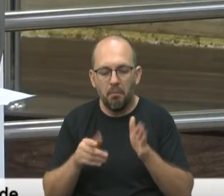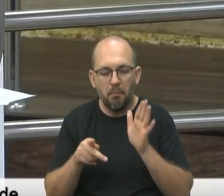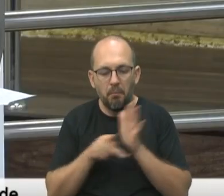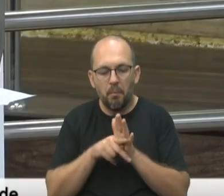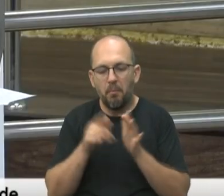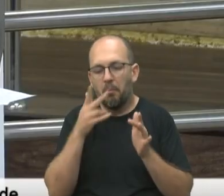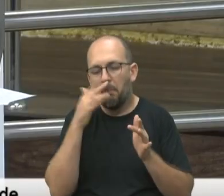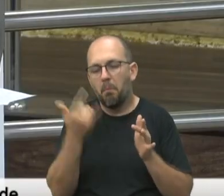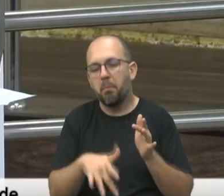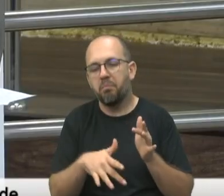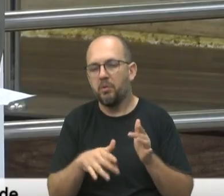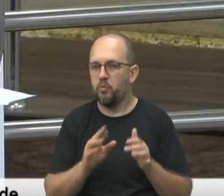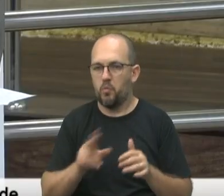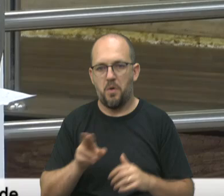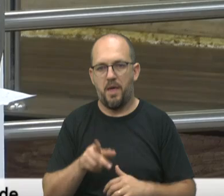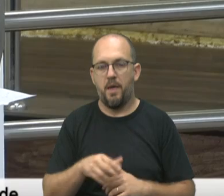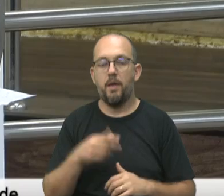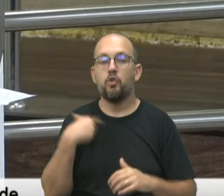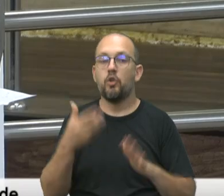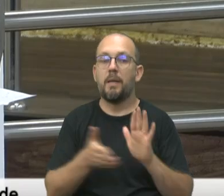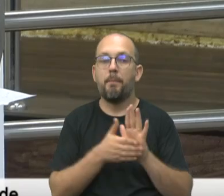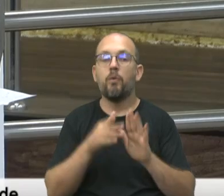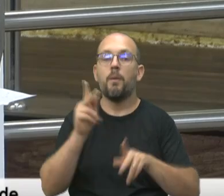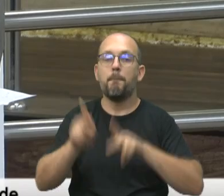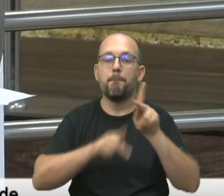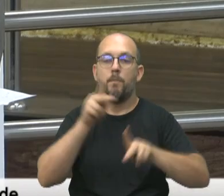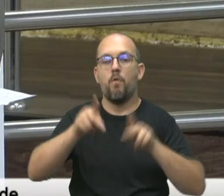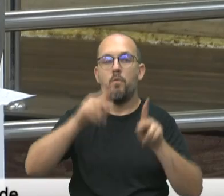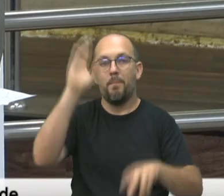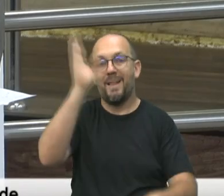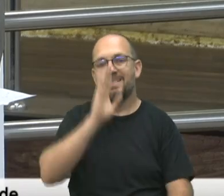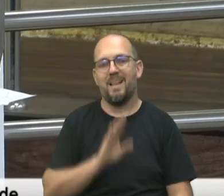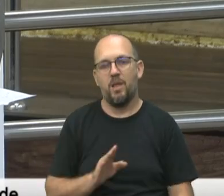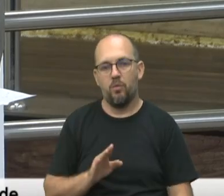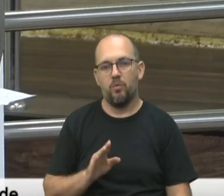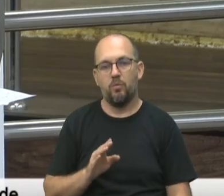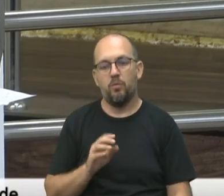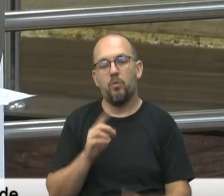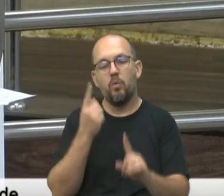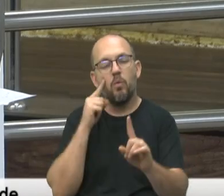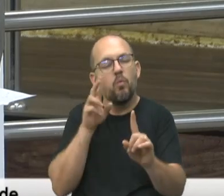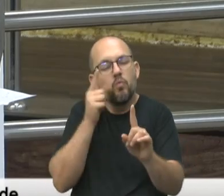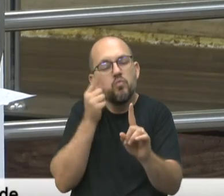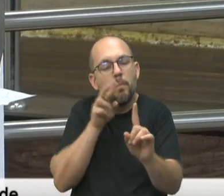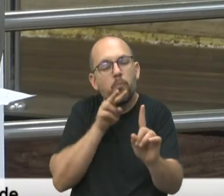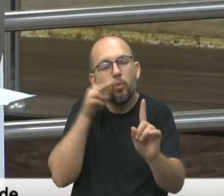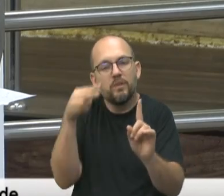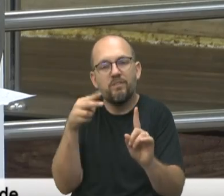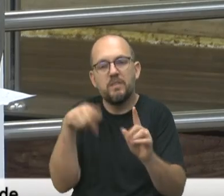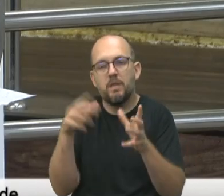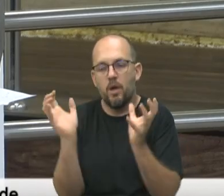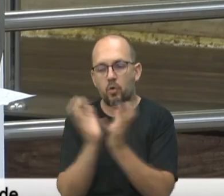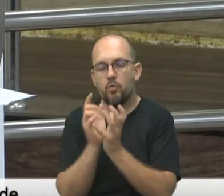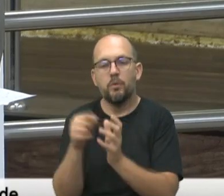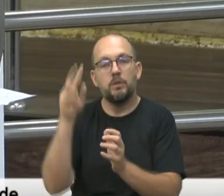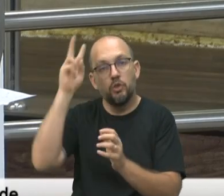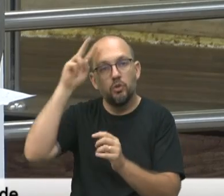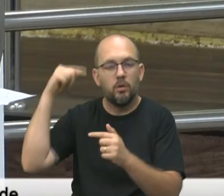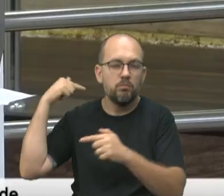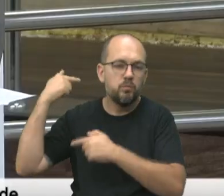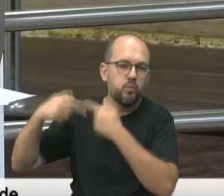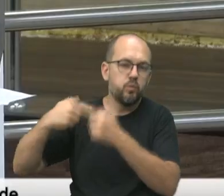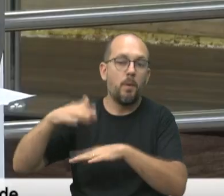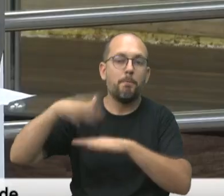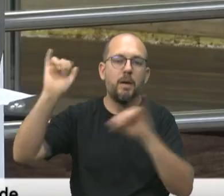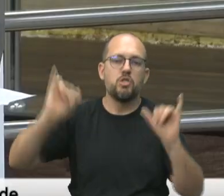perfumaria. As nossas pautas são a pauta do povo brasileiro, do ponto de vista de um dos segmentos do povo brasileiro que historicamente mais sofre